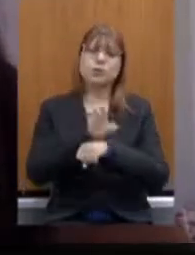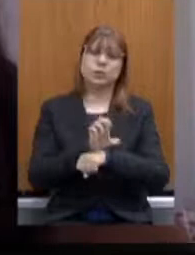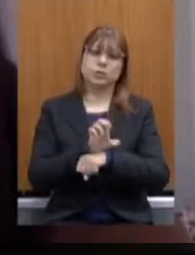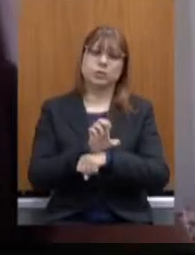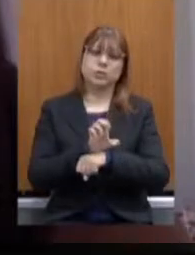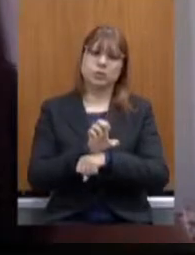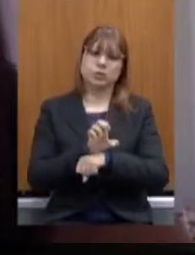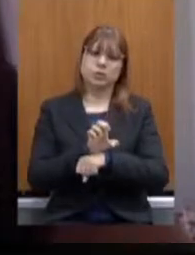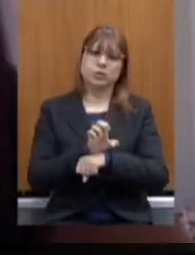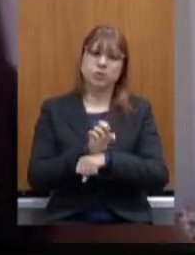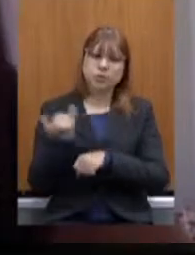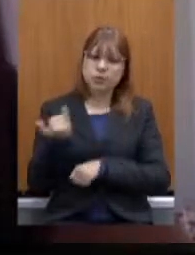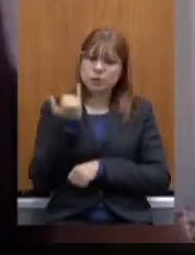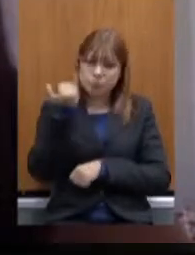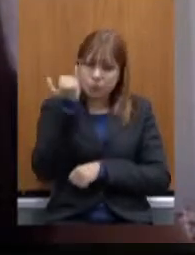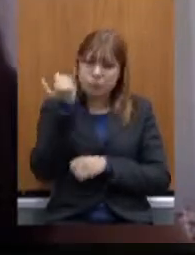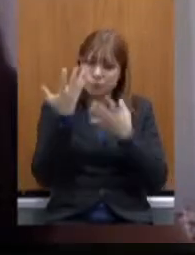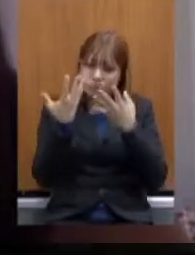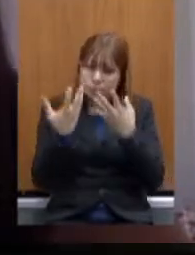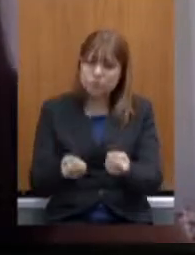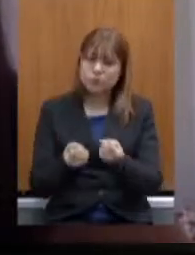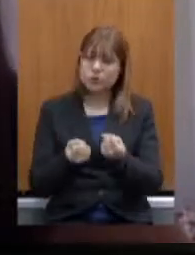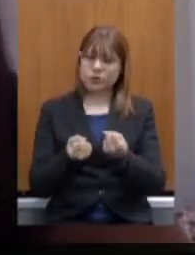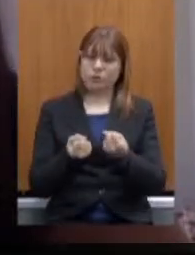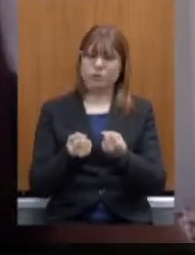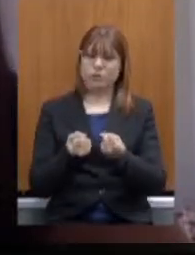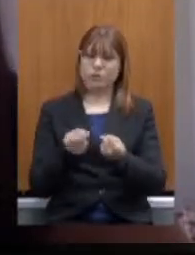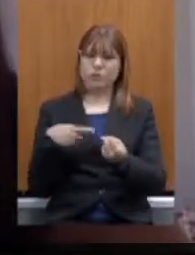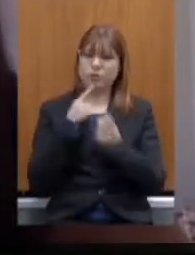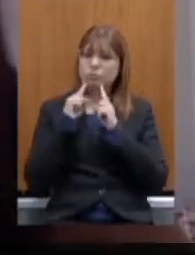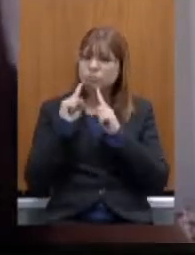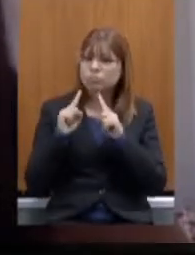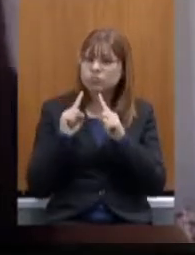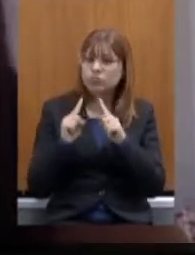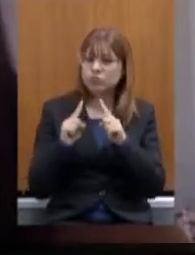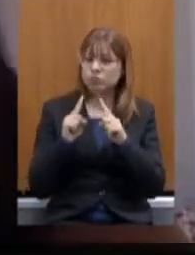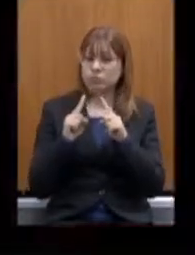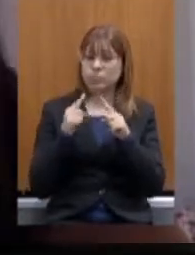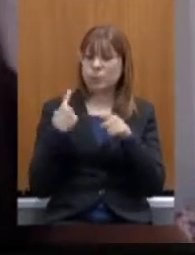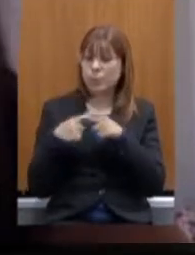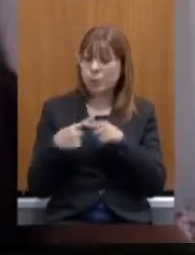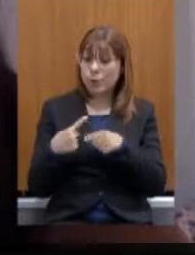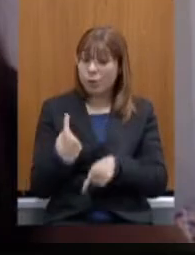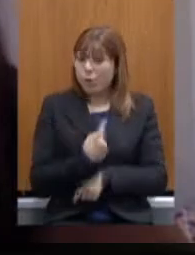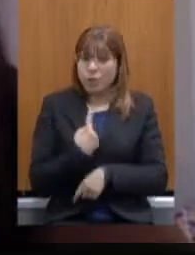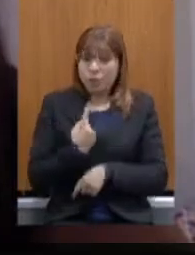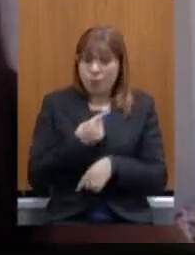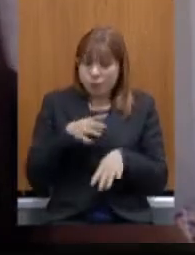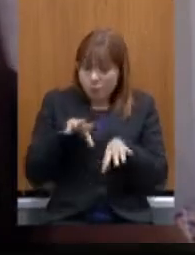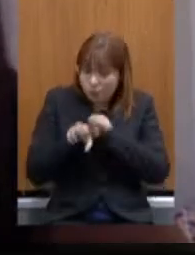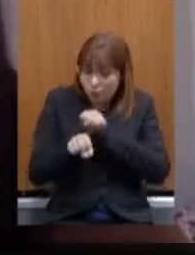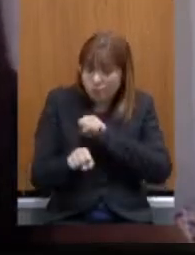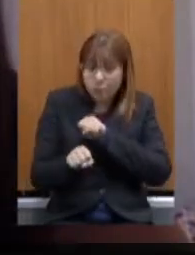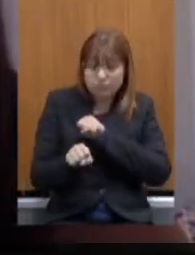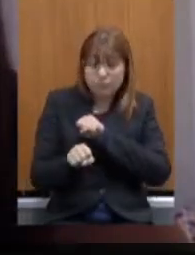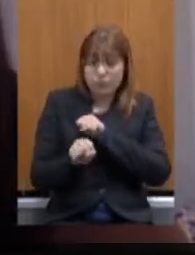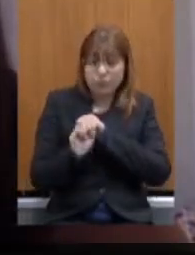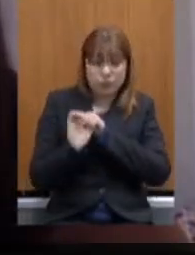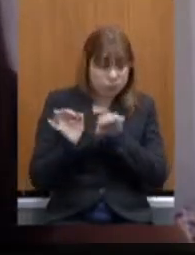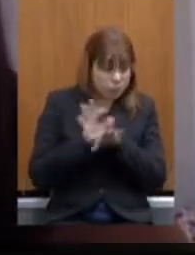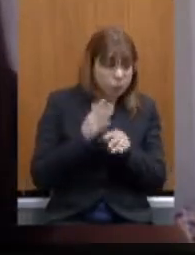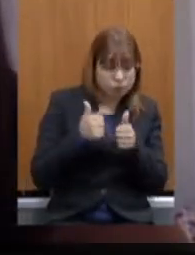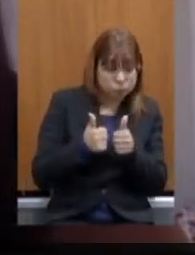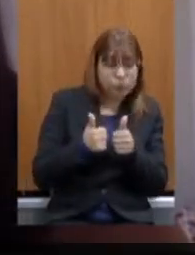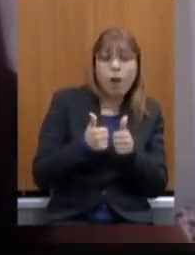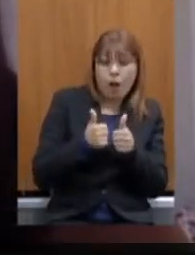aceitar os nossos pleitos e fortalecer a carreira docente porque somos nós e formamos grande parte dos